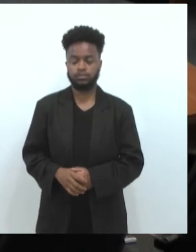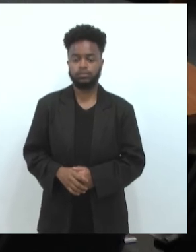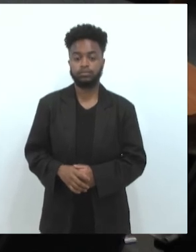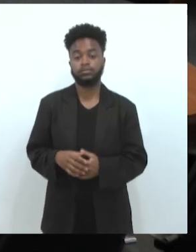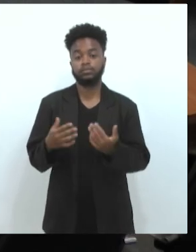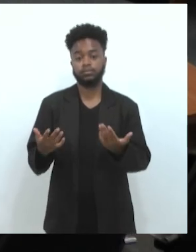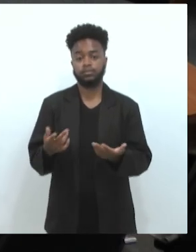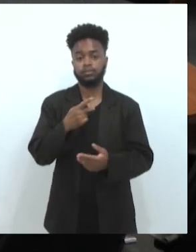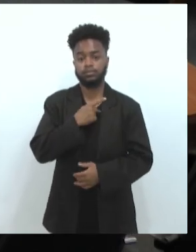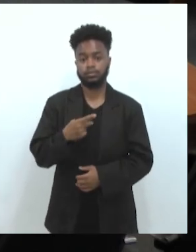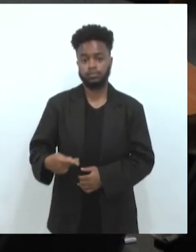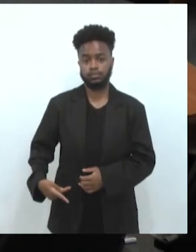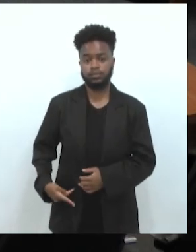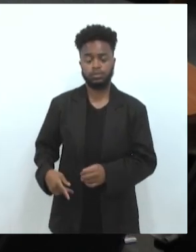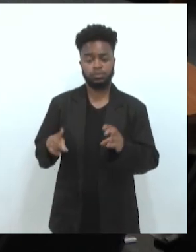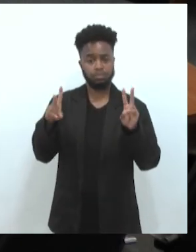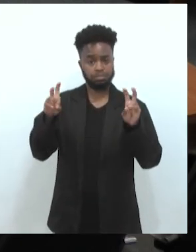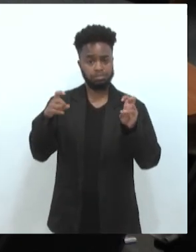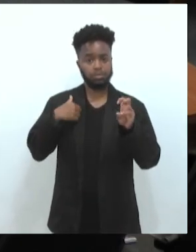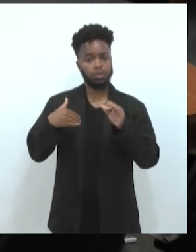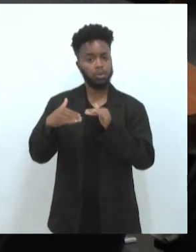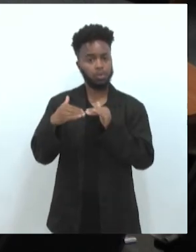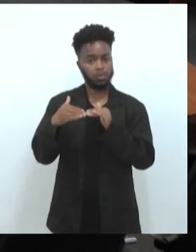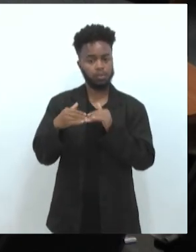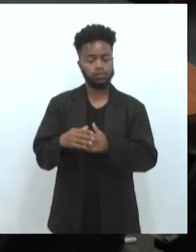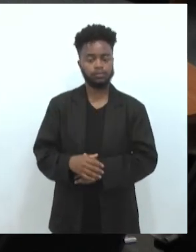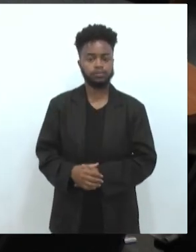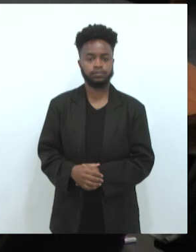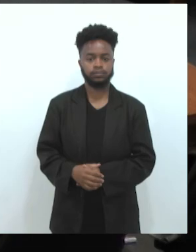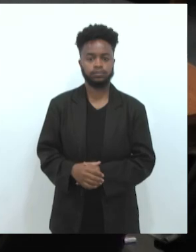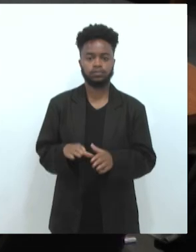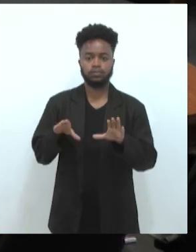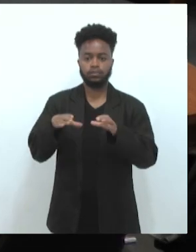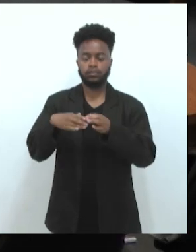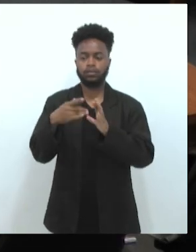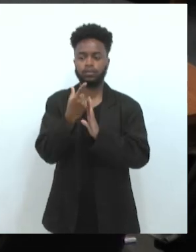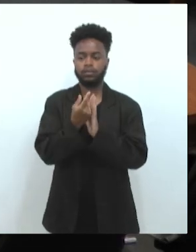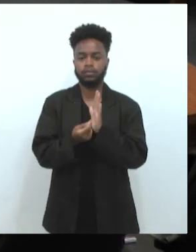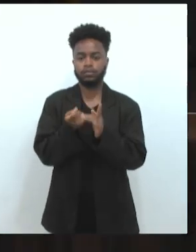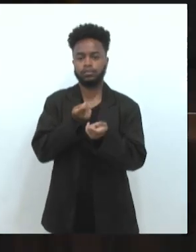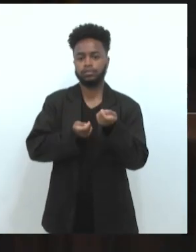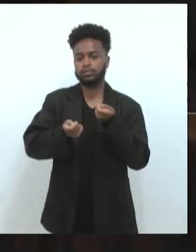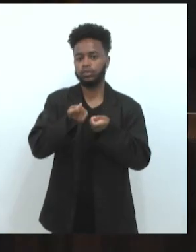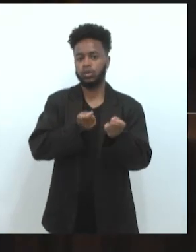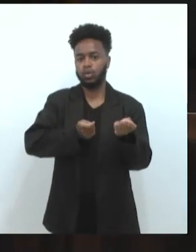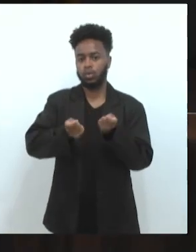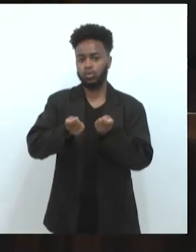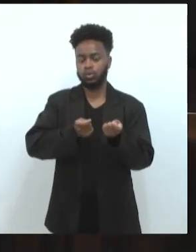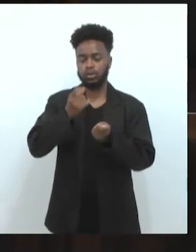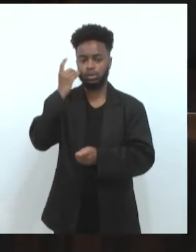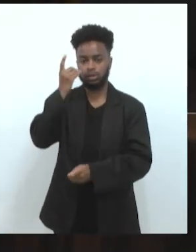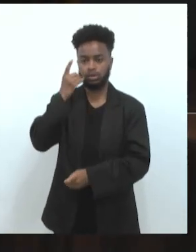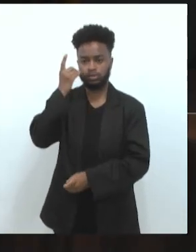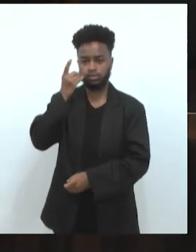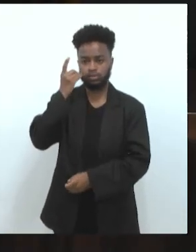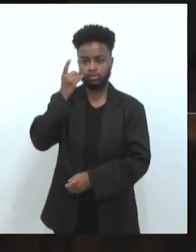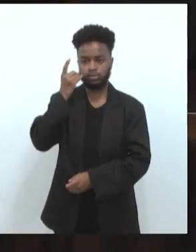Presidente, no mérito, favorável. Pela Comissão de Orçamento, Fiscalização Financeira e Controle,